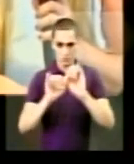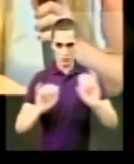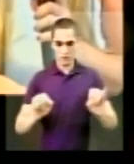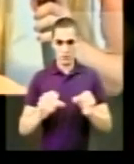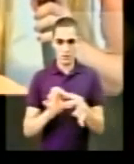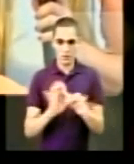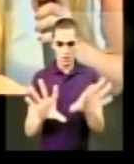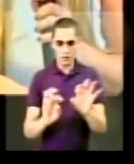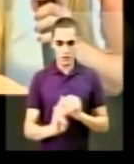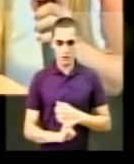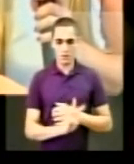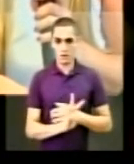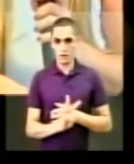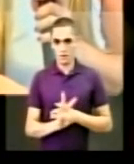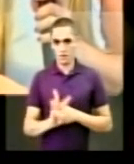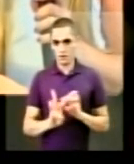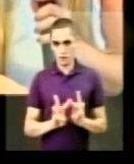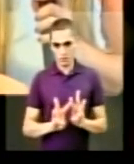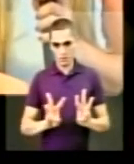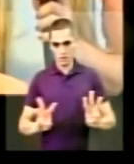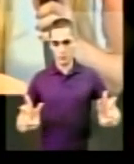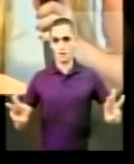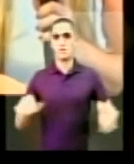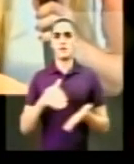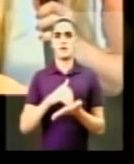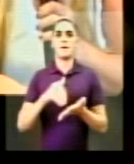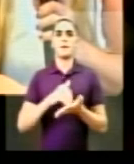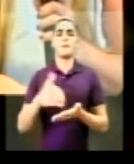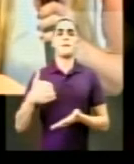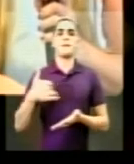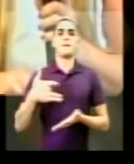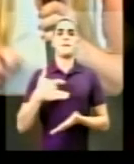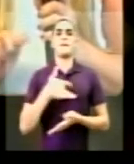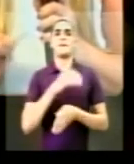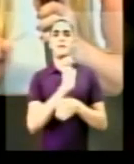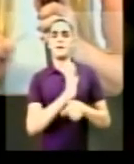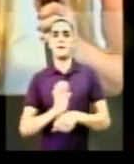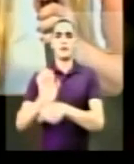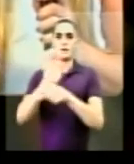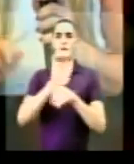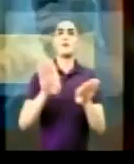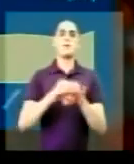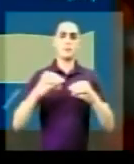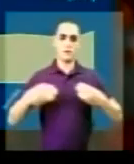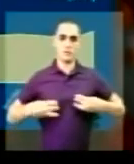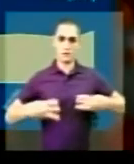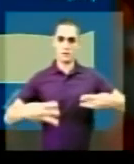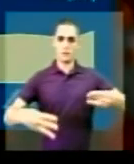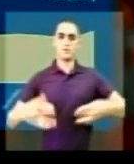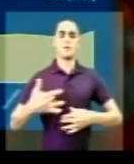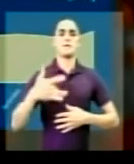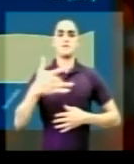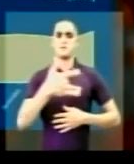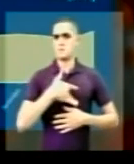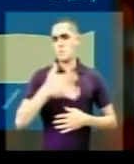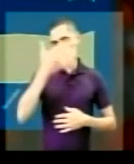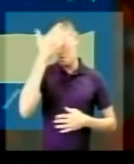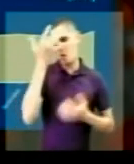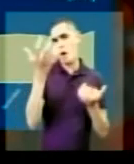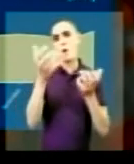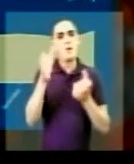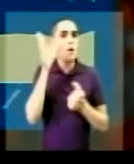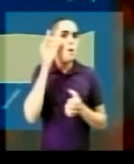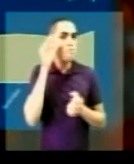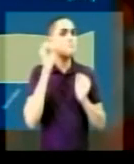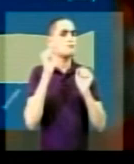site da Secretaria Estadual do Estado de São Paulo e também do site do Ministério, como vocês podem ver na legenda, quem quiser acessar, está